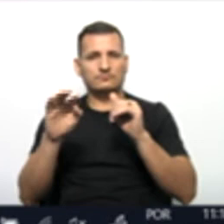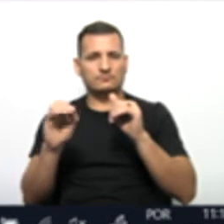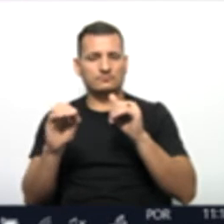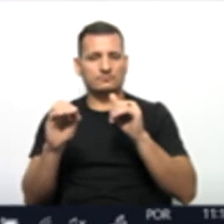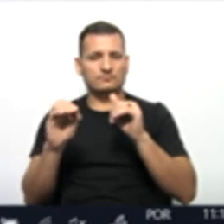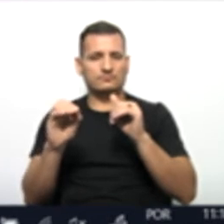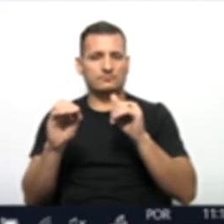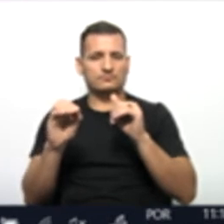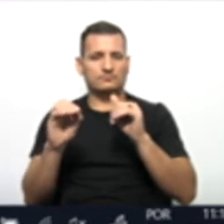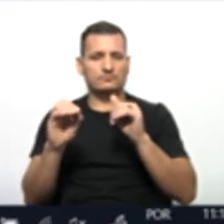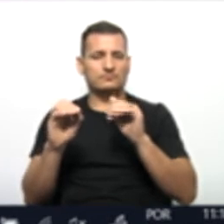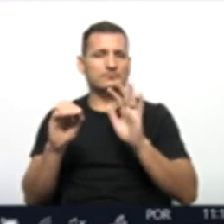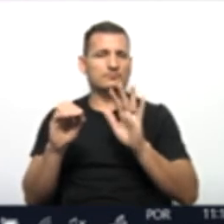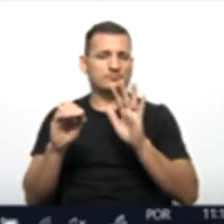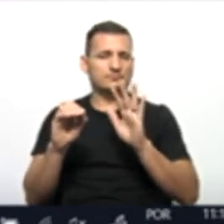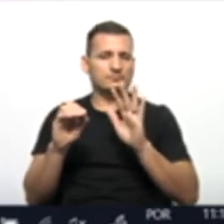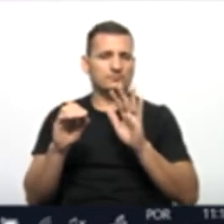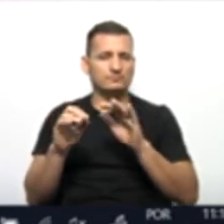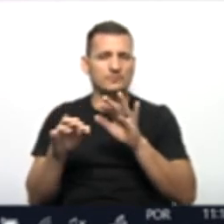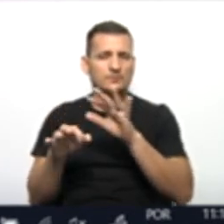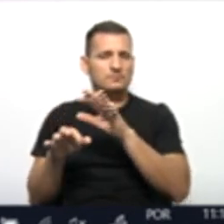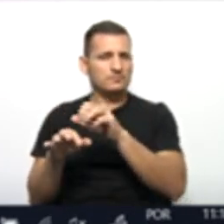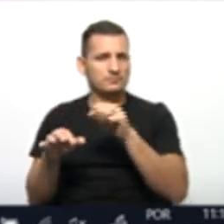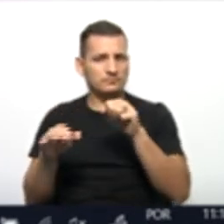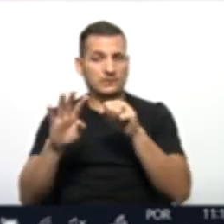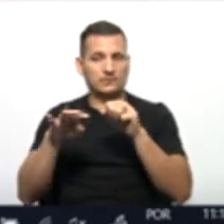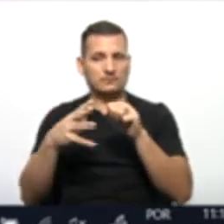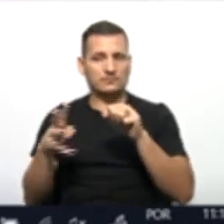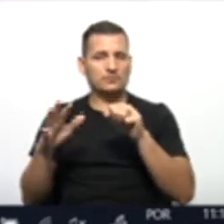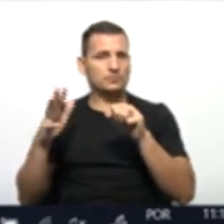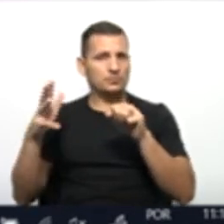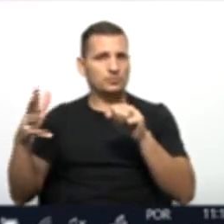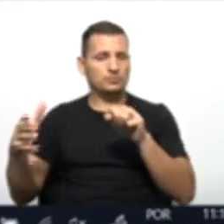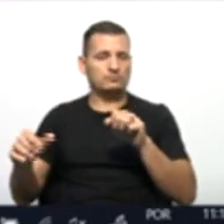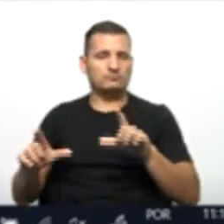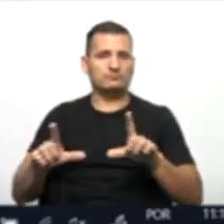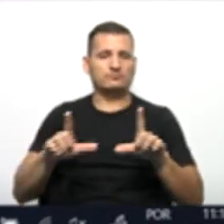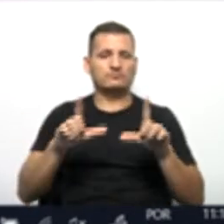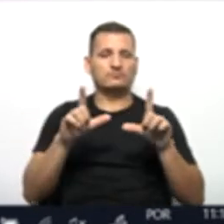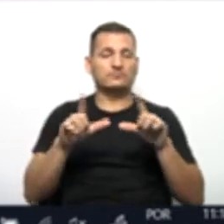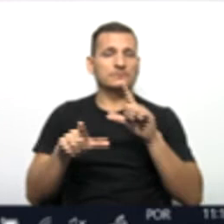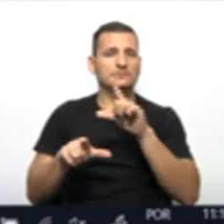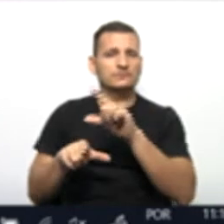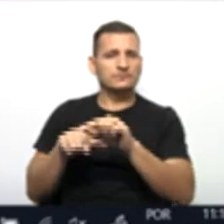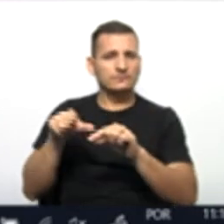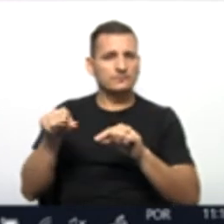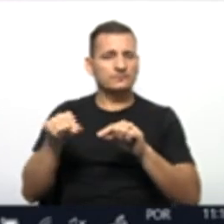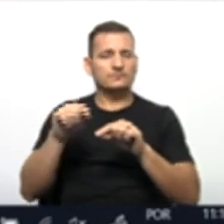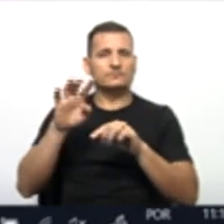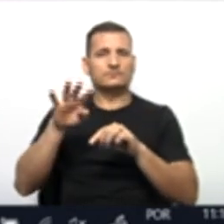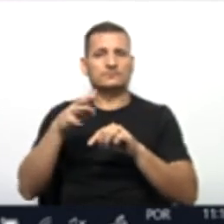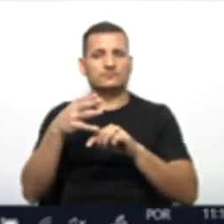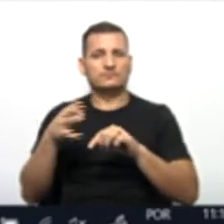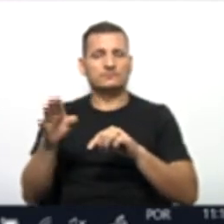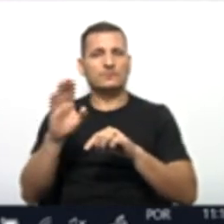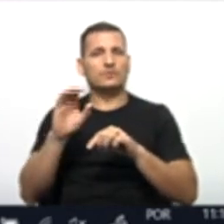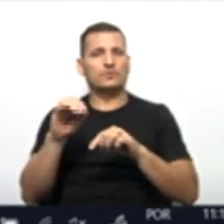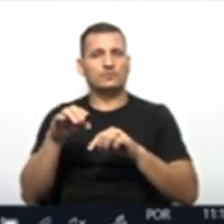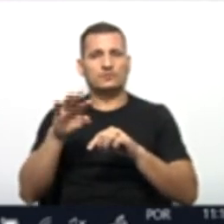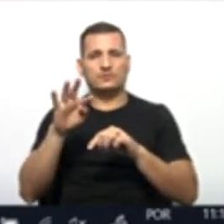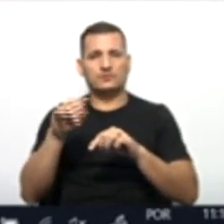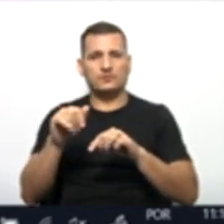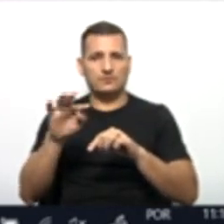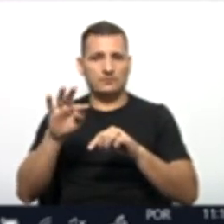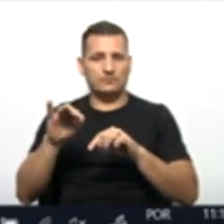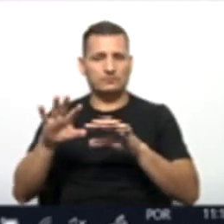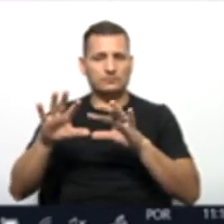exatamente um contato ele vai pegar minha tabela todo eu estou pedindo seleciona a tabela contato toda certo